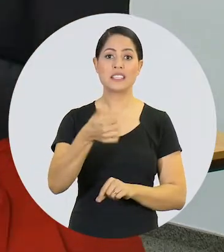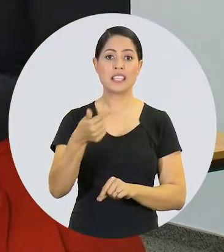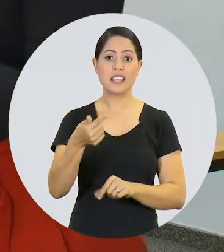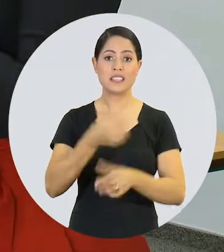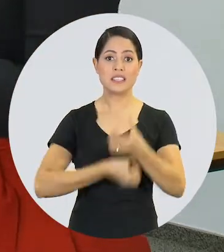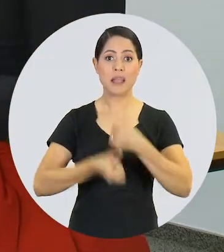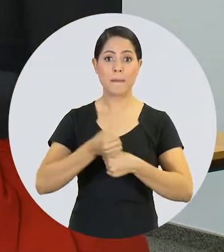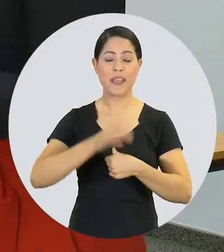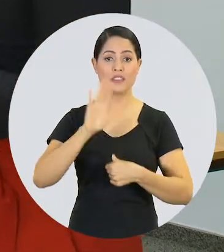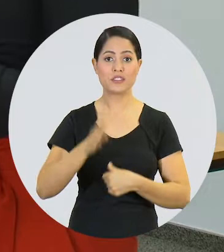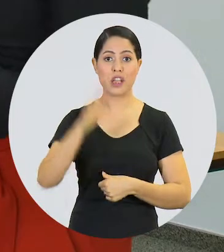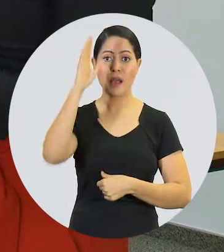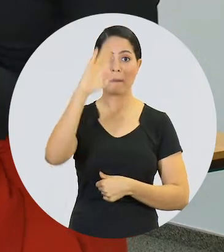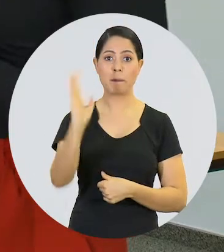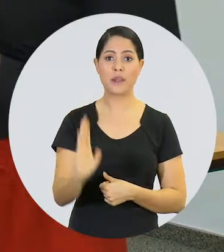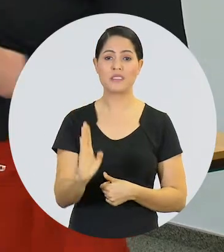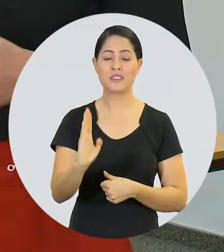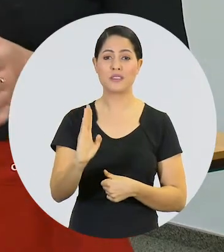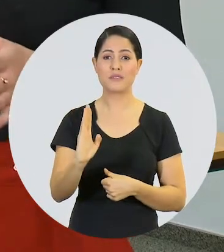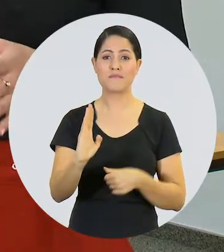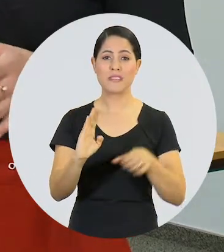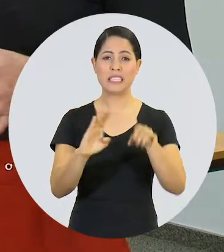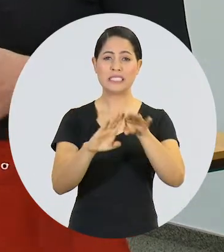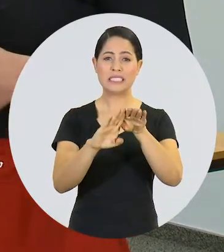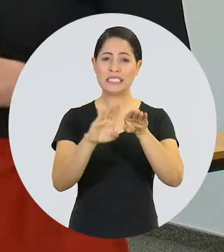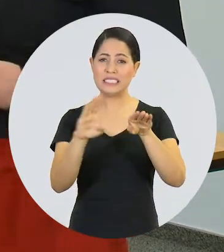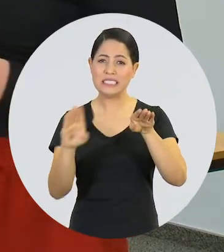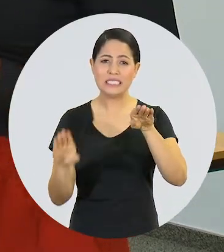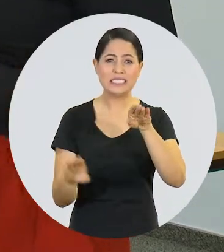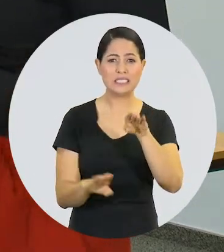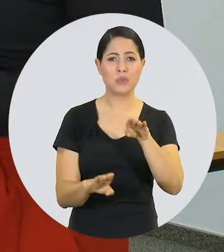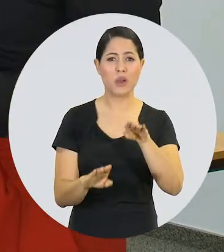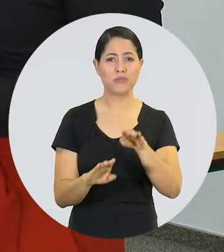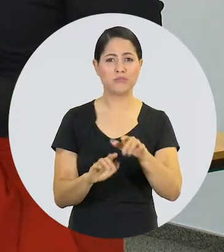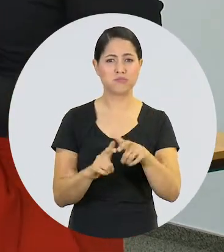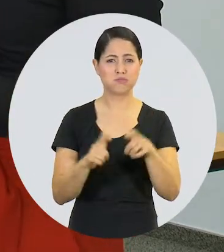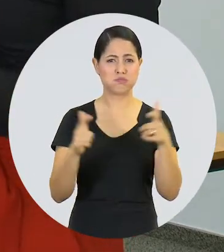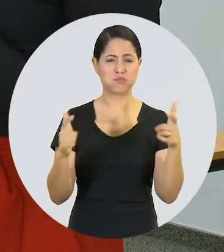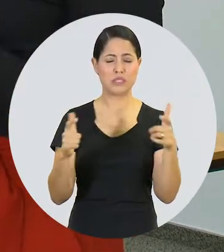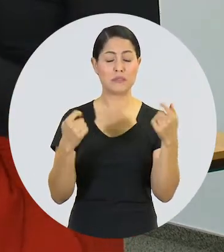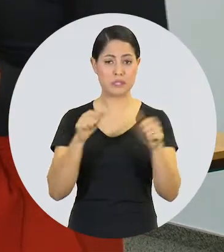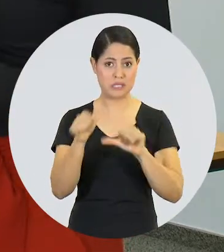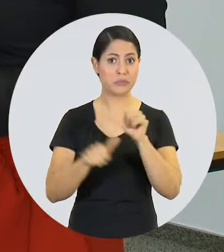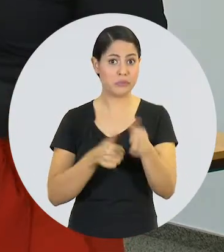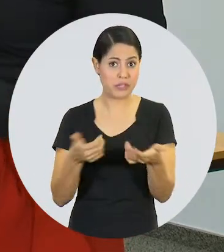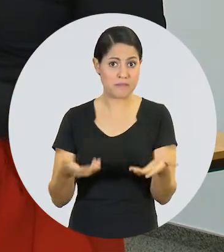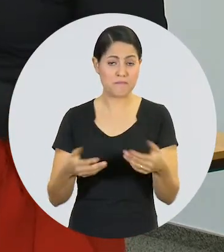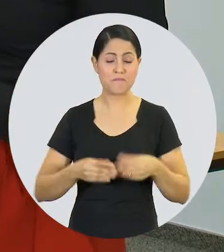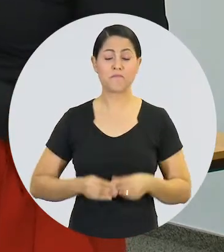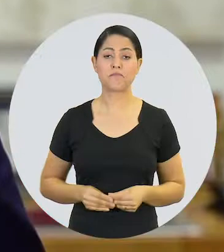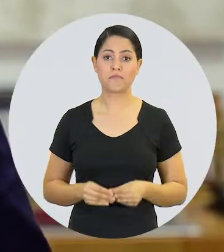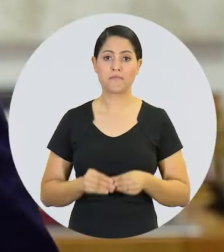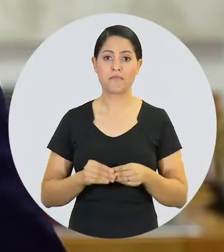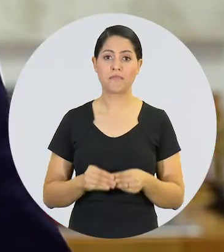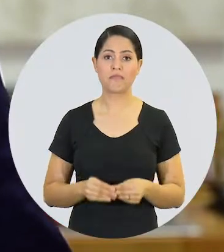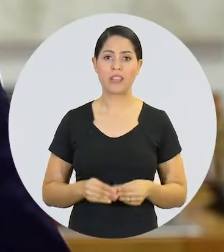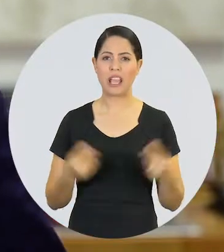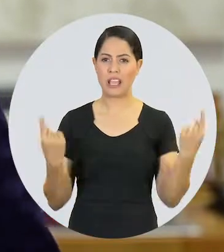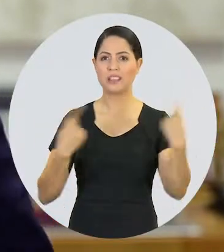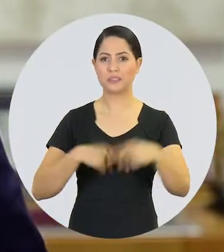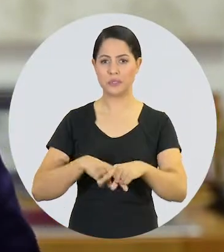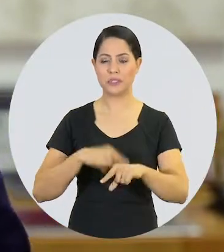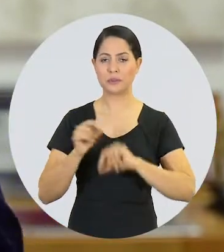semestres consecutivos, o Brasil se torna cada vez mais desigual. É preciso mudar este cenário. É